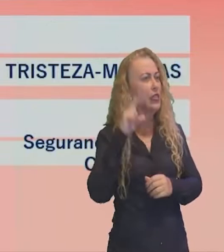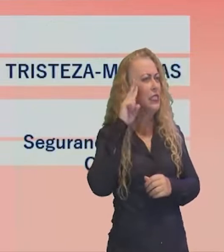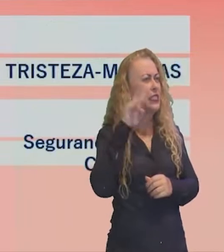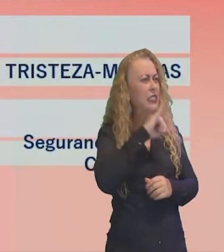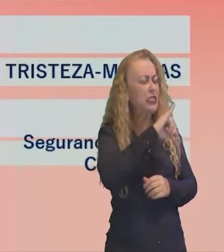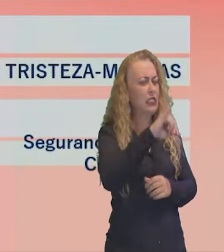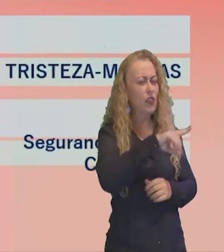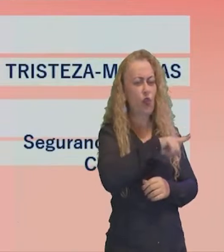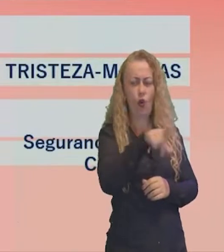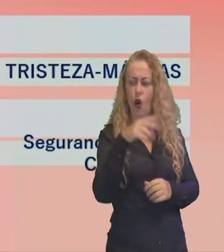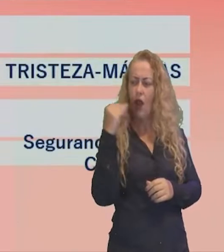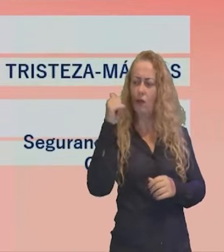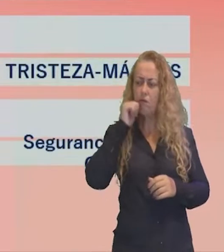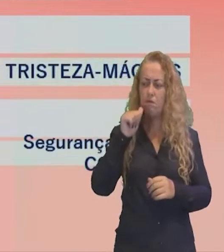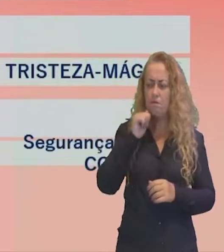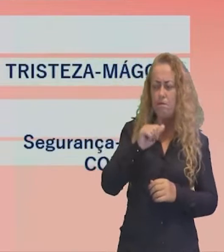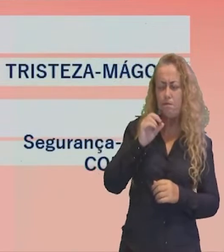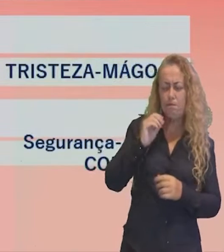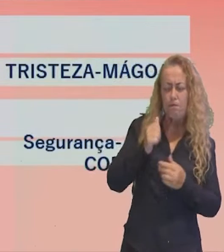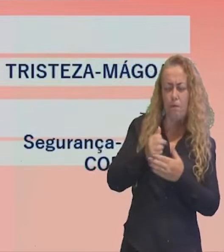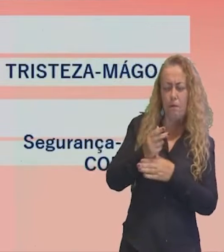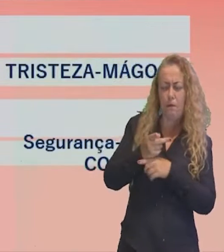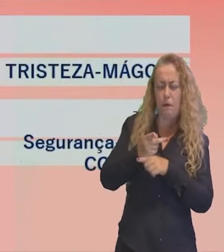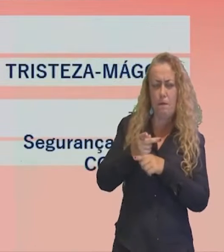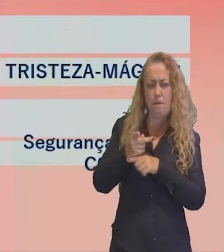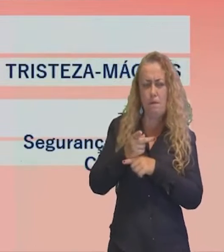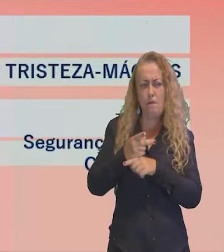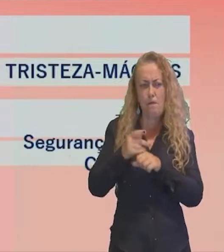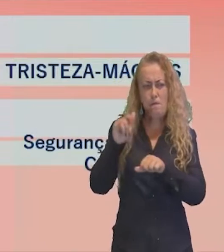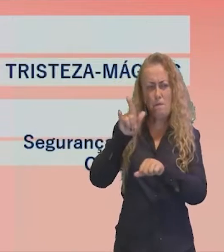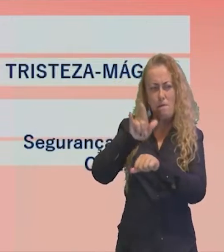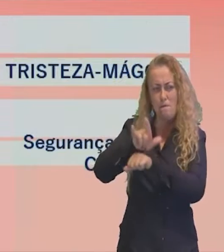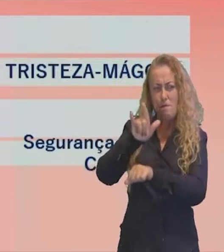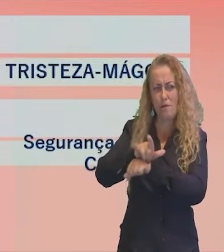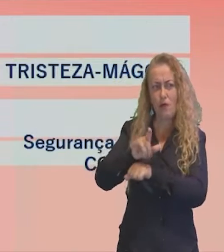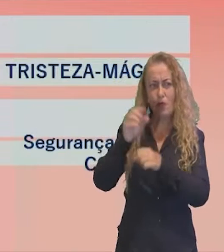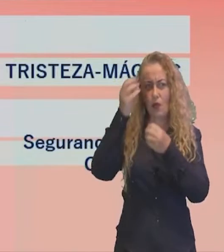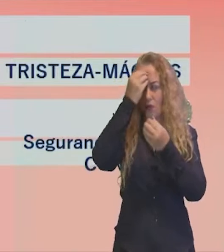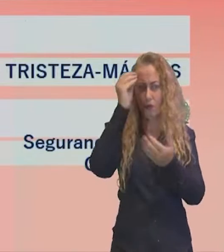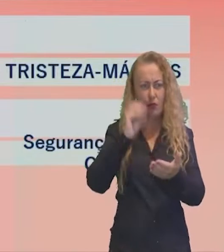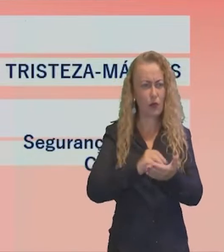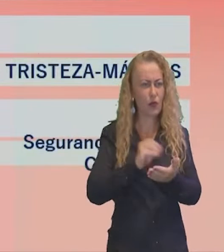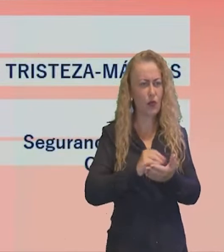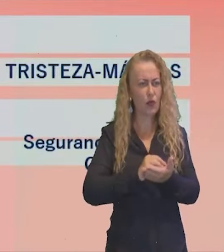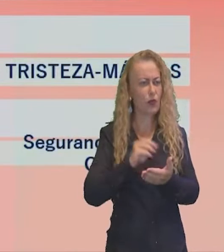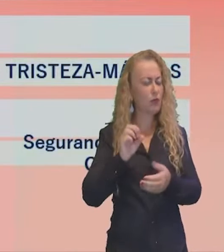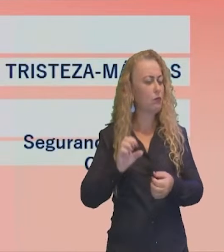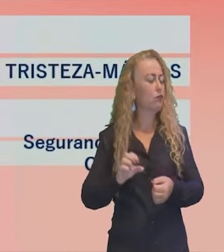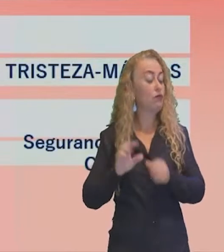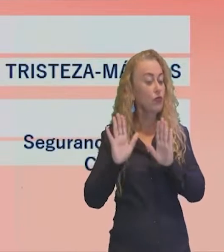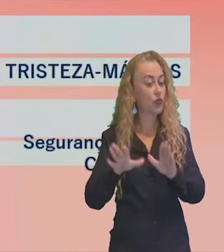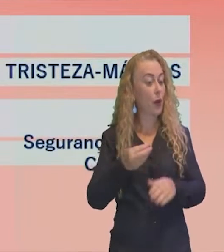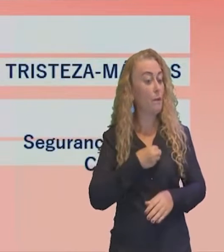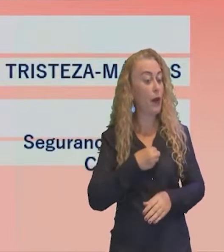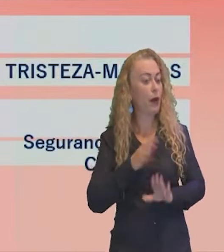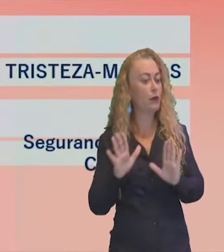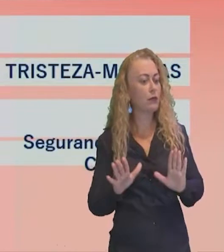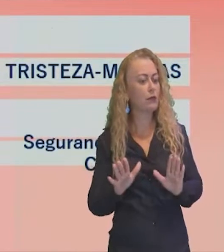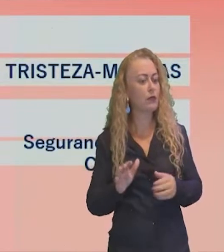uma mulher, já cometeu adultério com ela no coração. Se o teu olho direito te faz